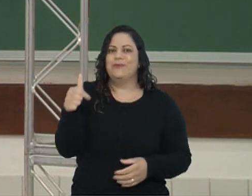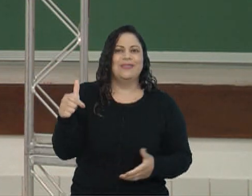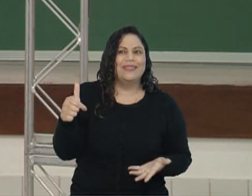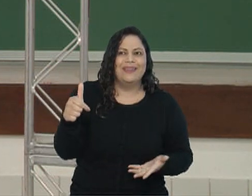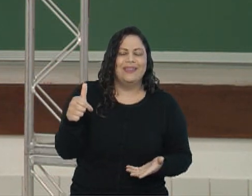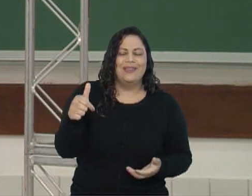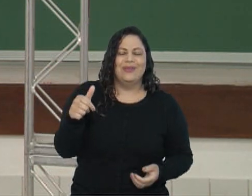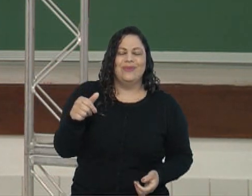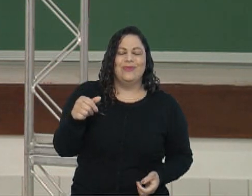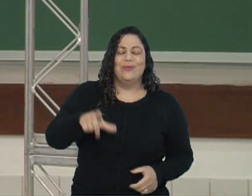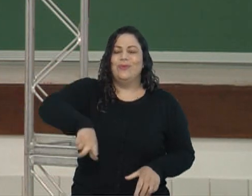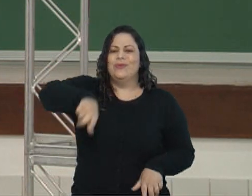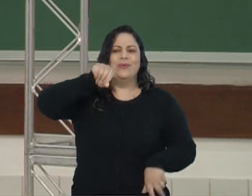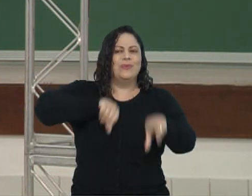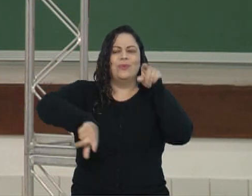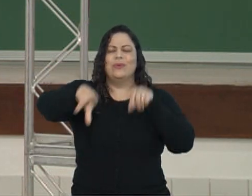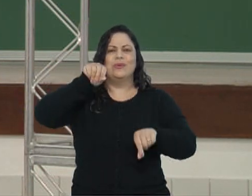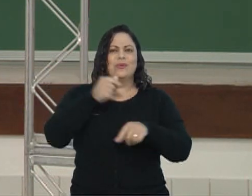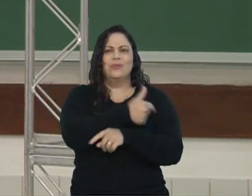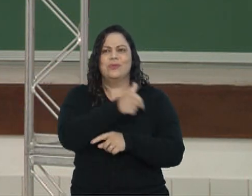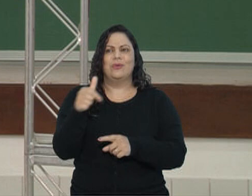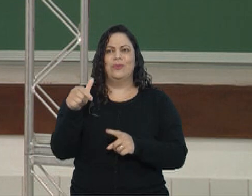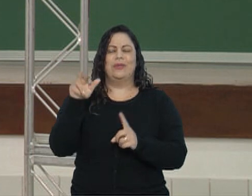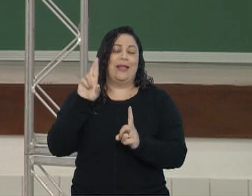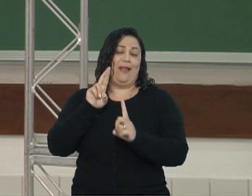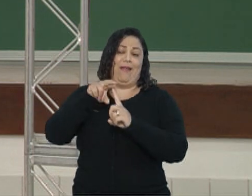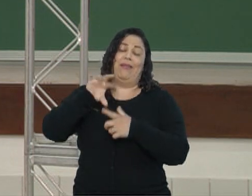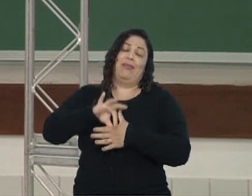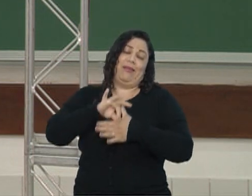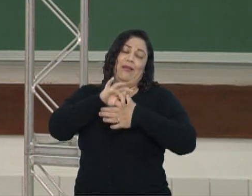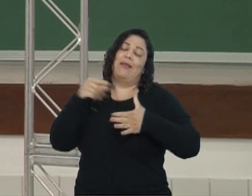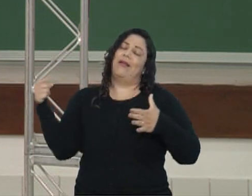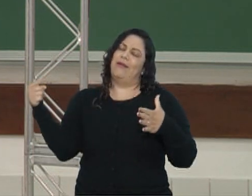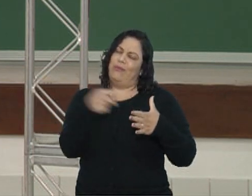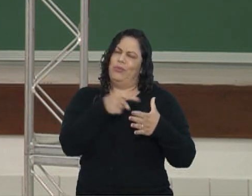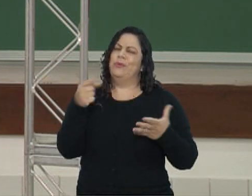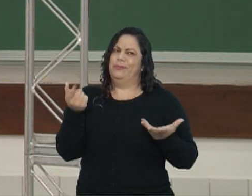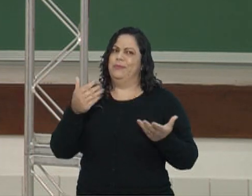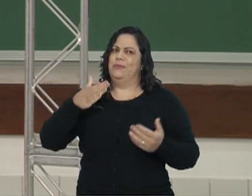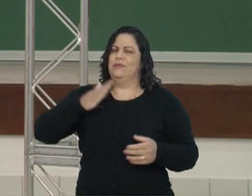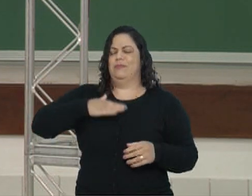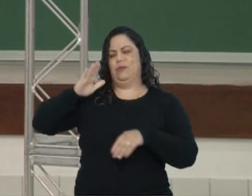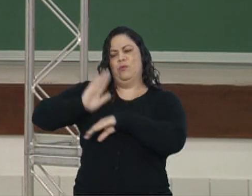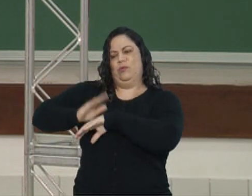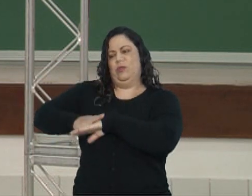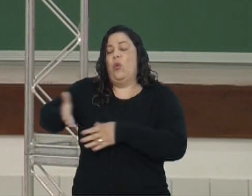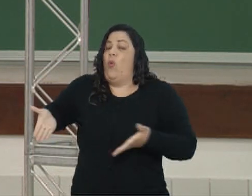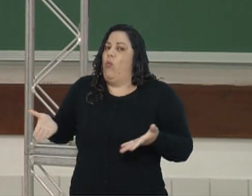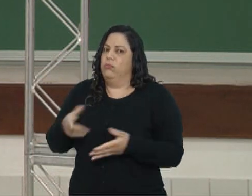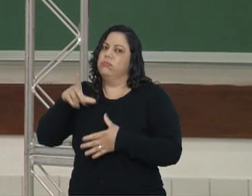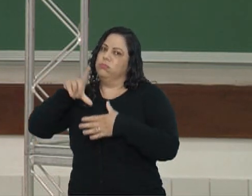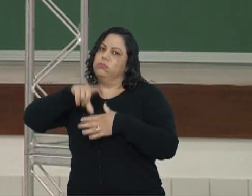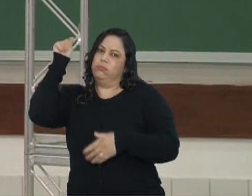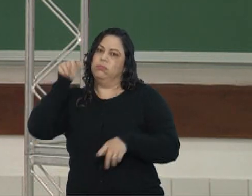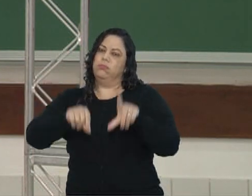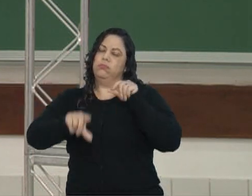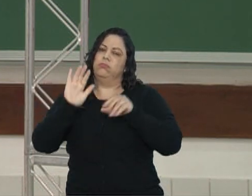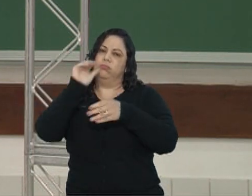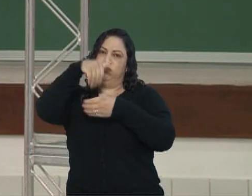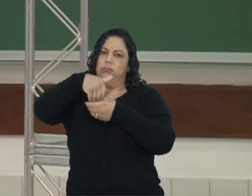representante. Ainda que seu representante não faça aquilo que você imagine, mas você o escolhe através dos seus preceitos